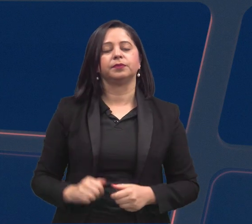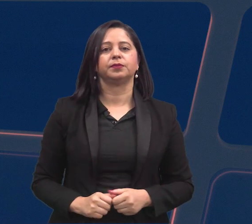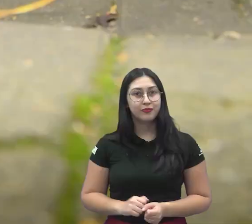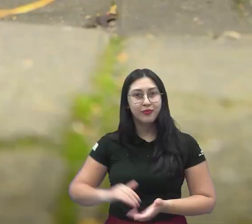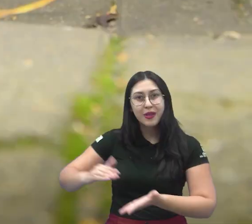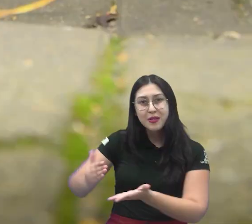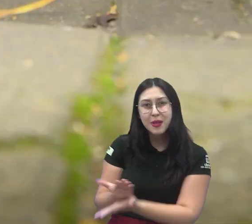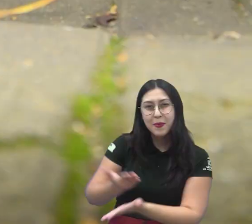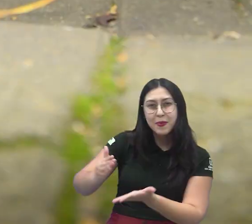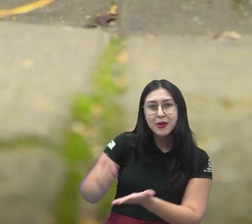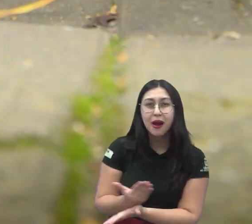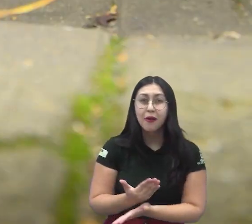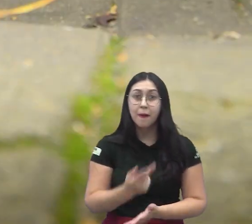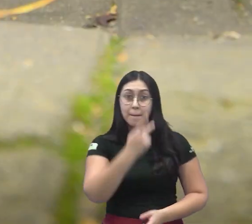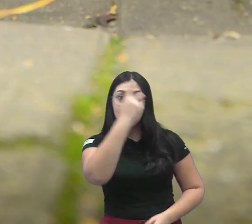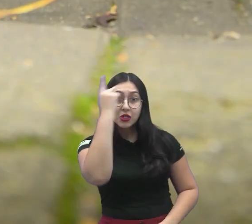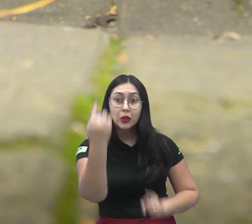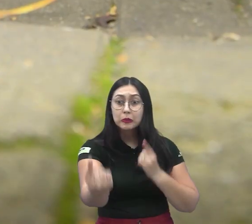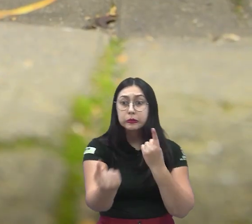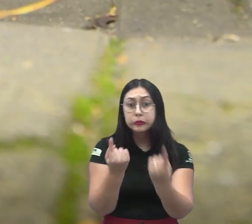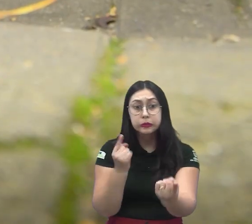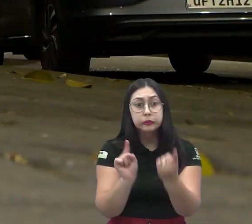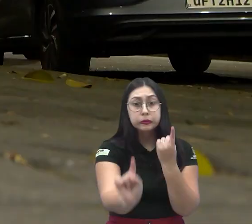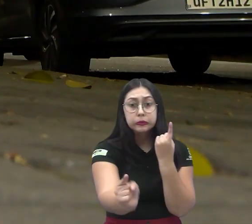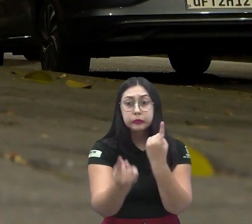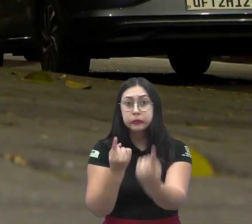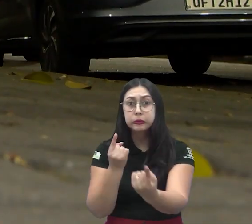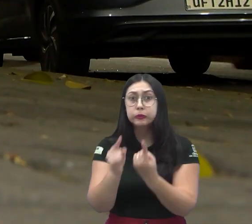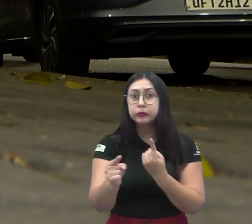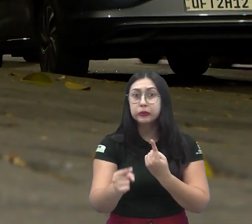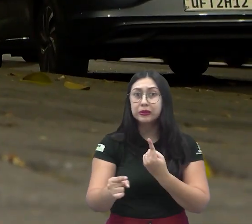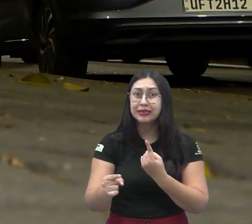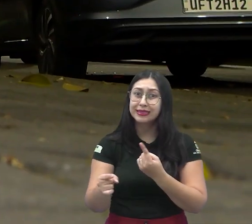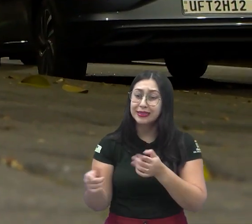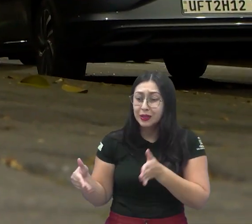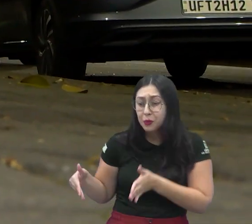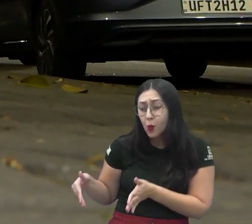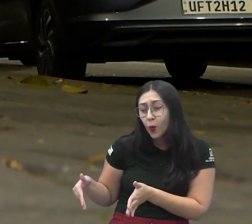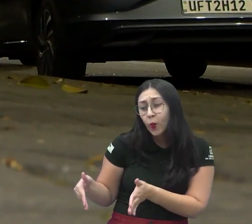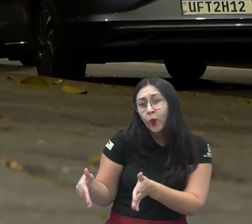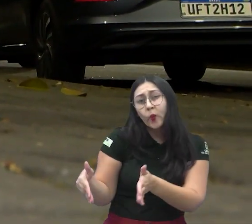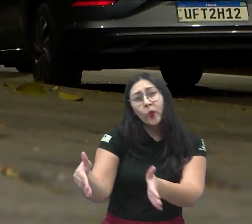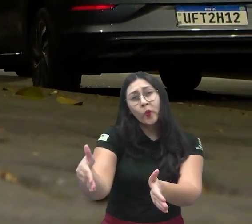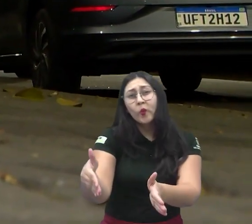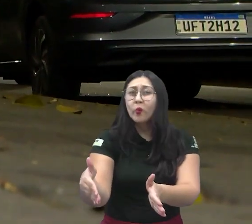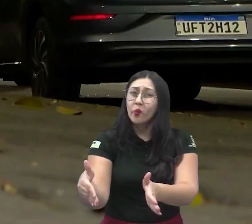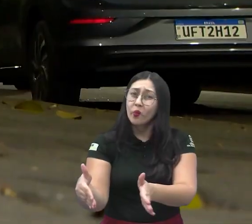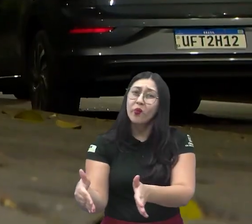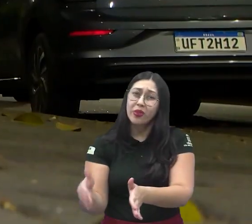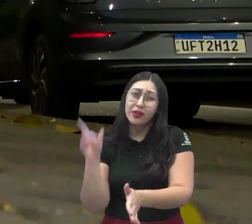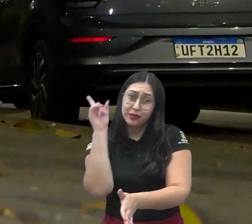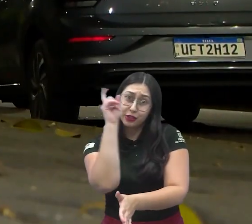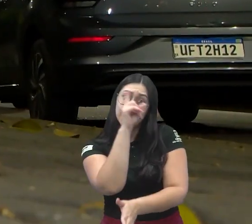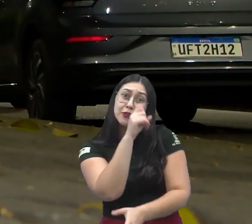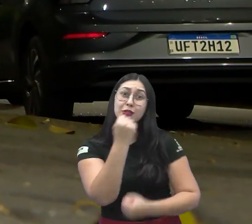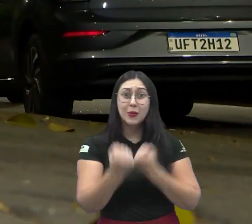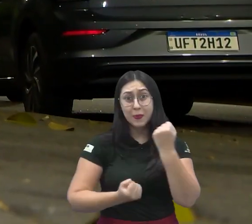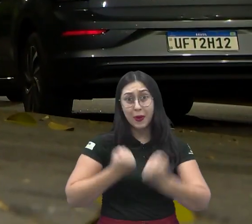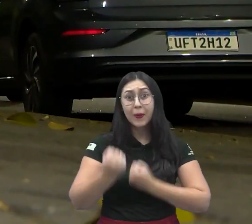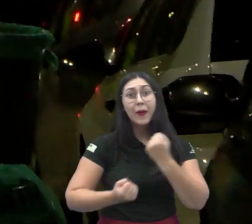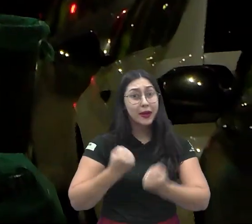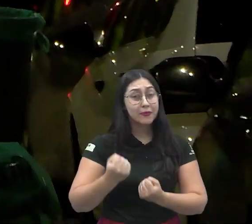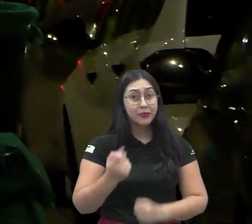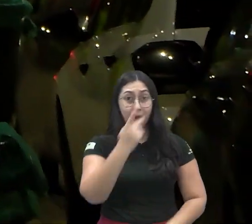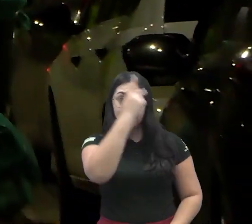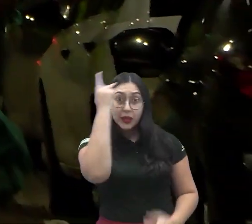internacional. Buracos, pedestres. A calçada é um espaço estreito e pouco adequado para a